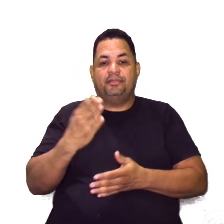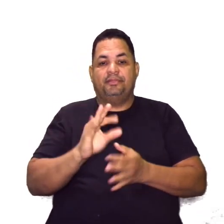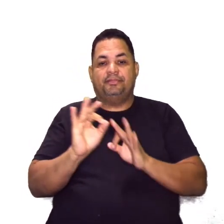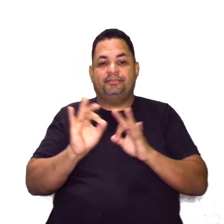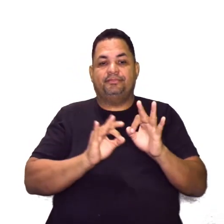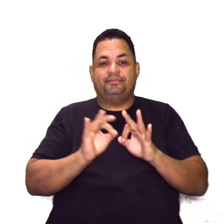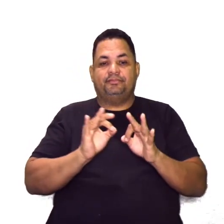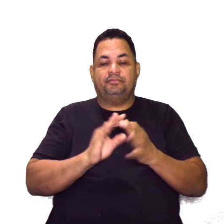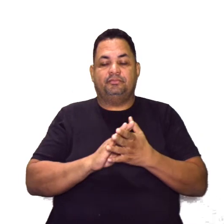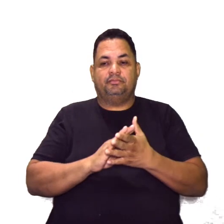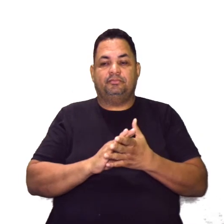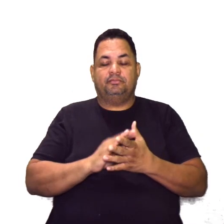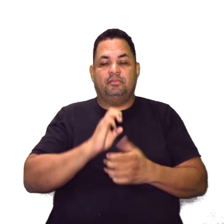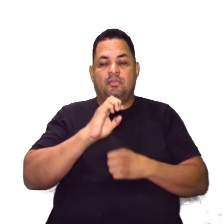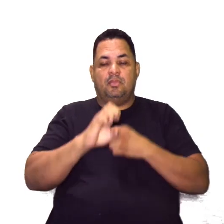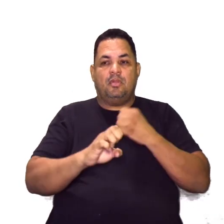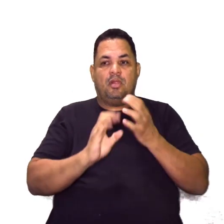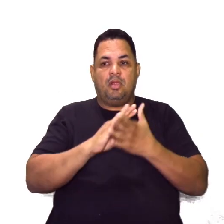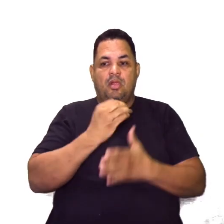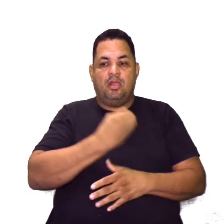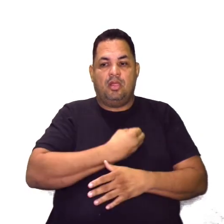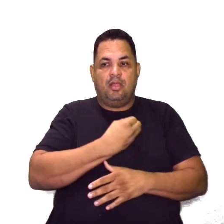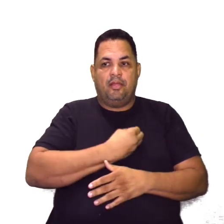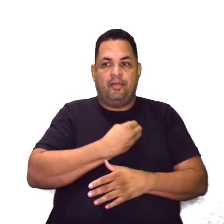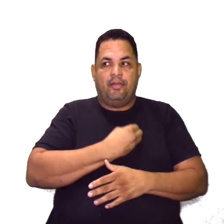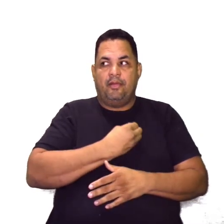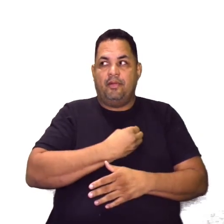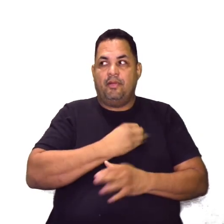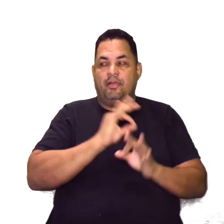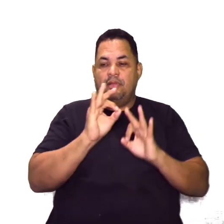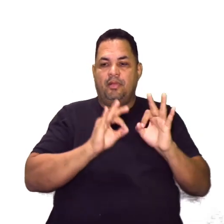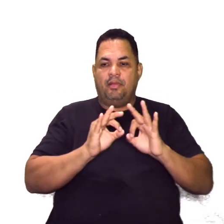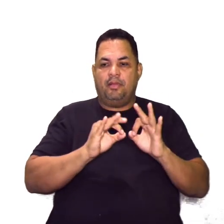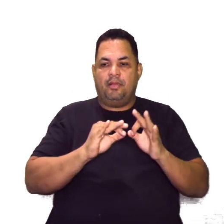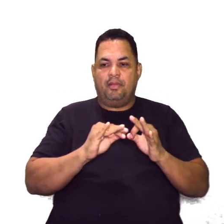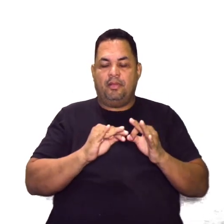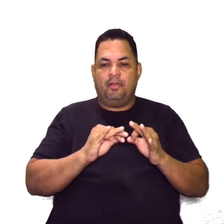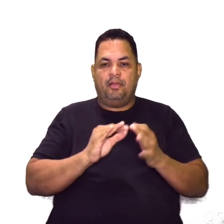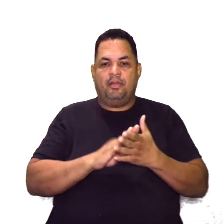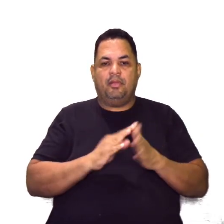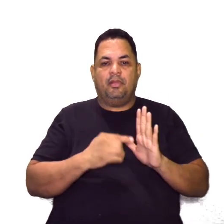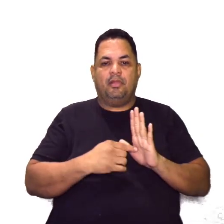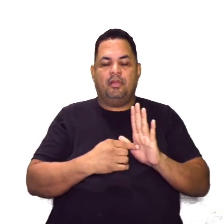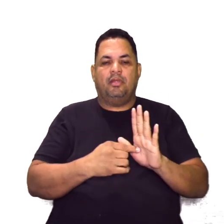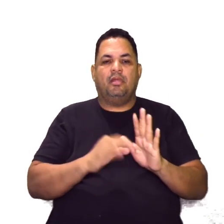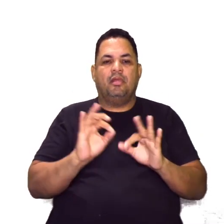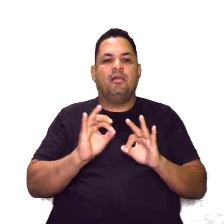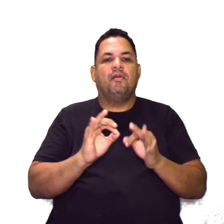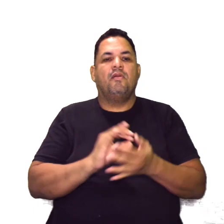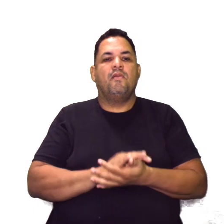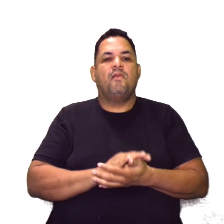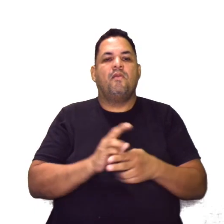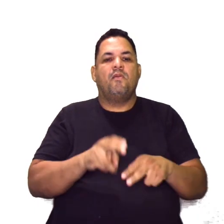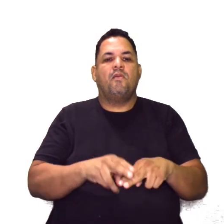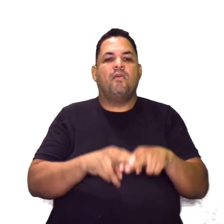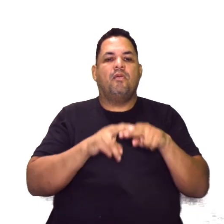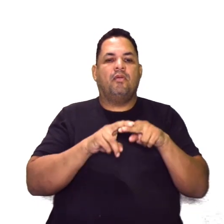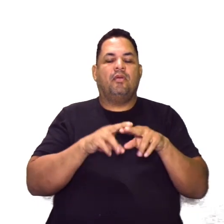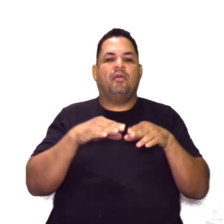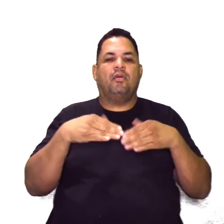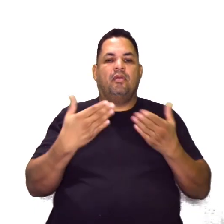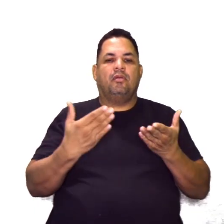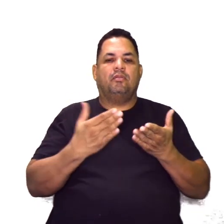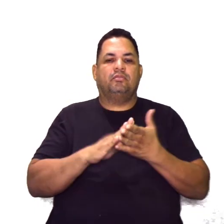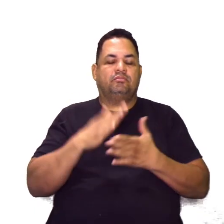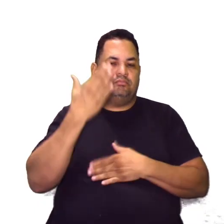elétrons da última camada e o número de camada que aquele elétron, que aquele átomo apresentou, por isso que dava para